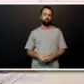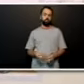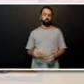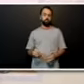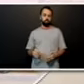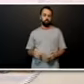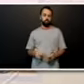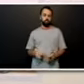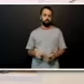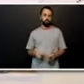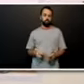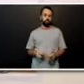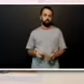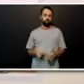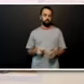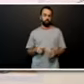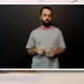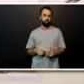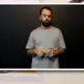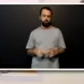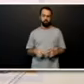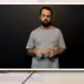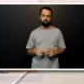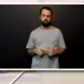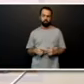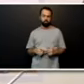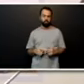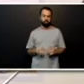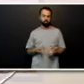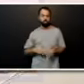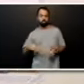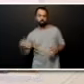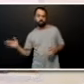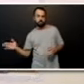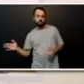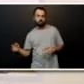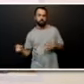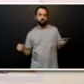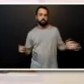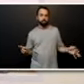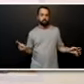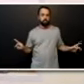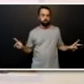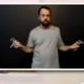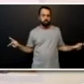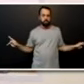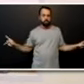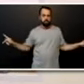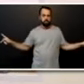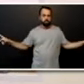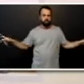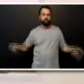Então, os inteiros são infinitos. Para um lado e para outro.